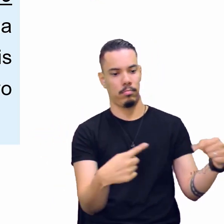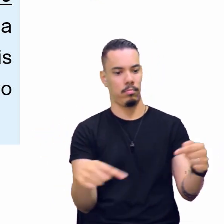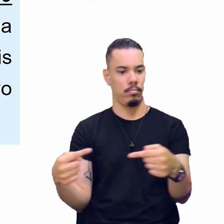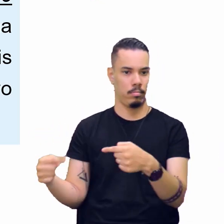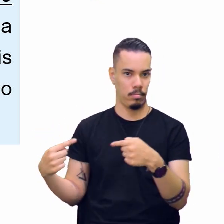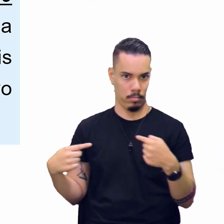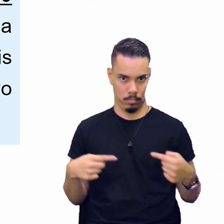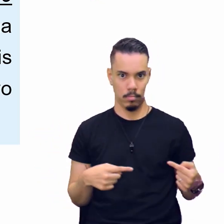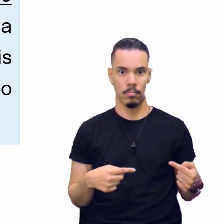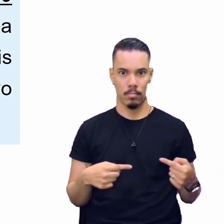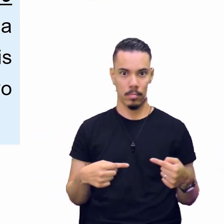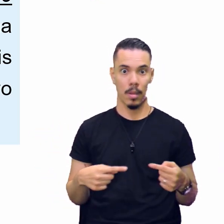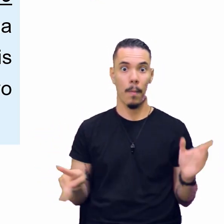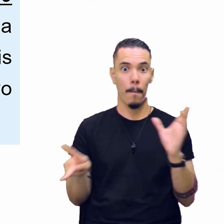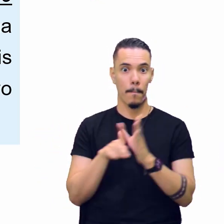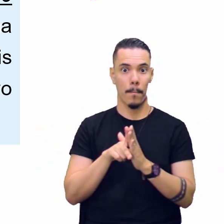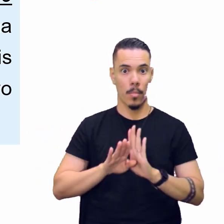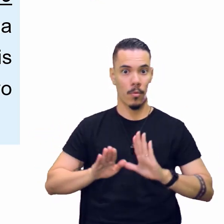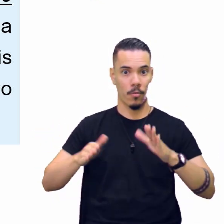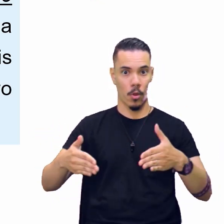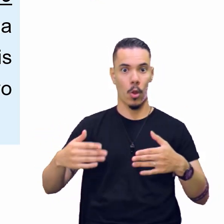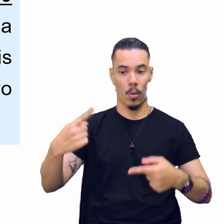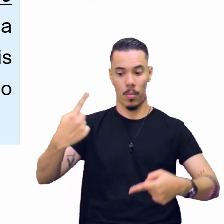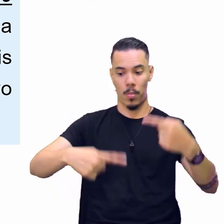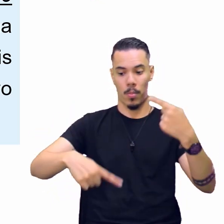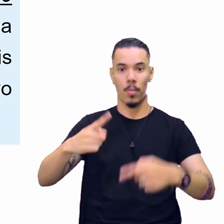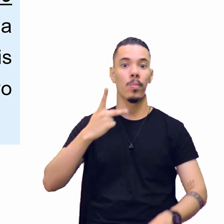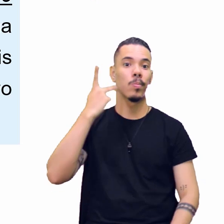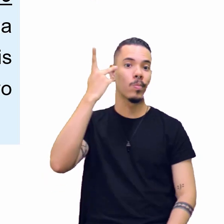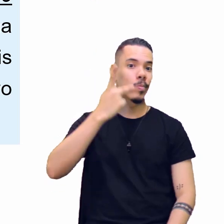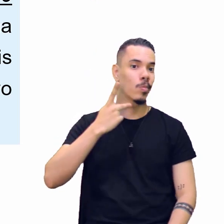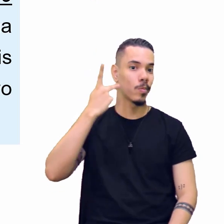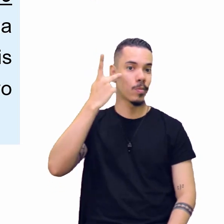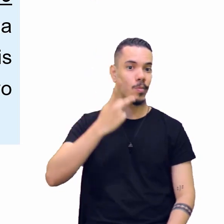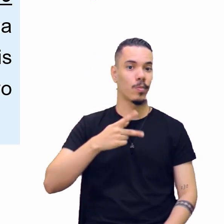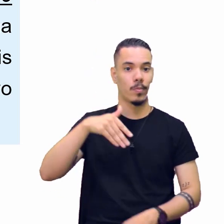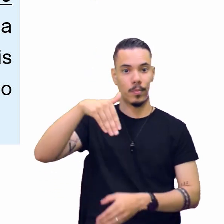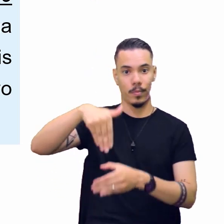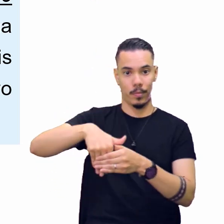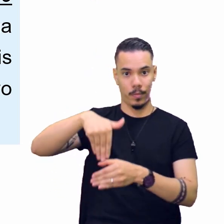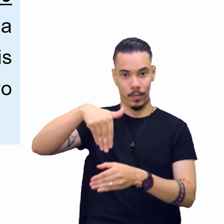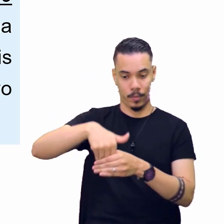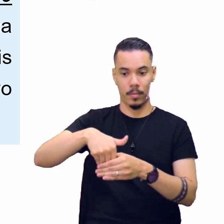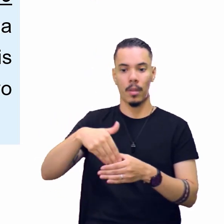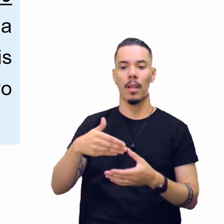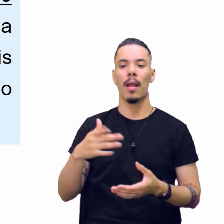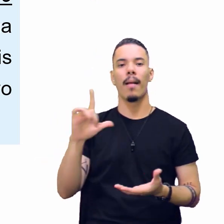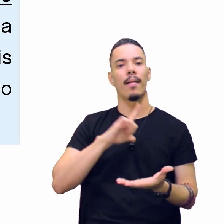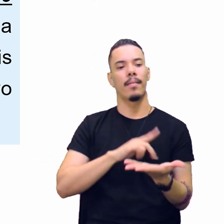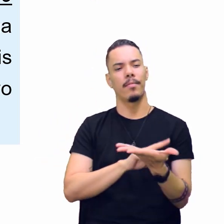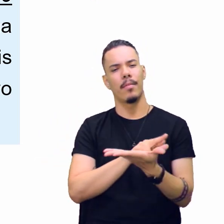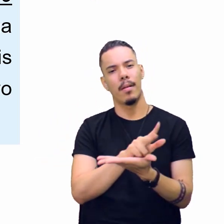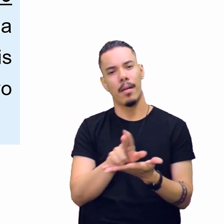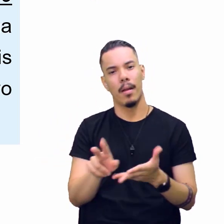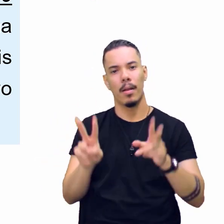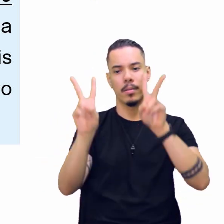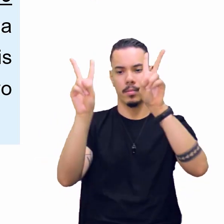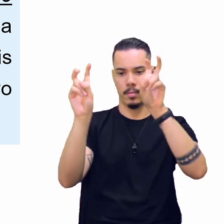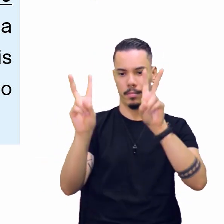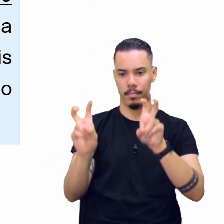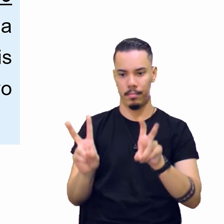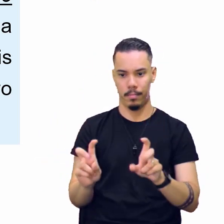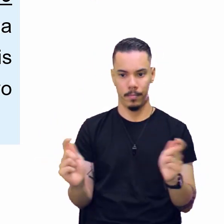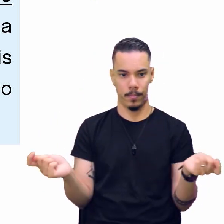eu estou falando da questão do debate político, tá? Do debate eleitoral. Aí lá tem vários assuntos para ser